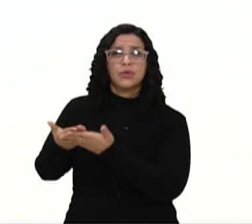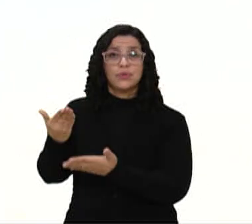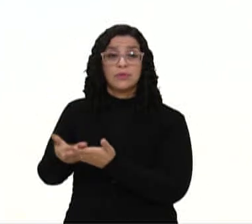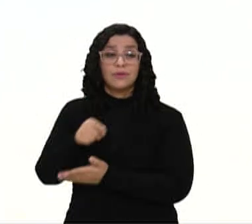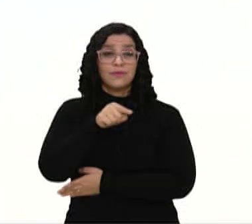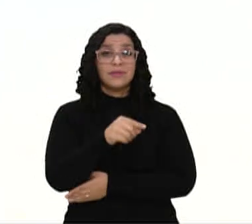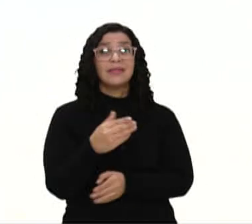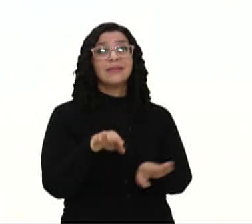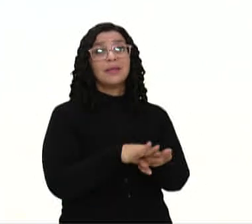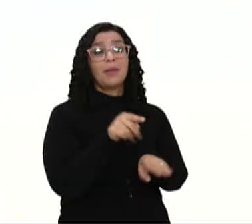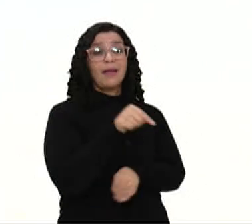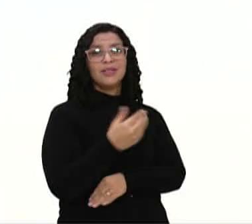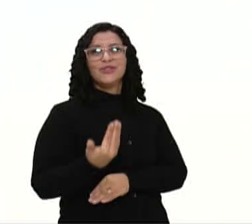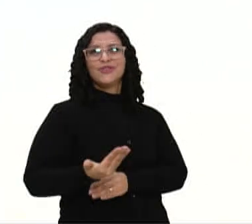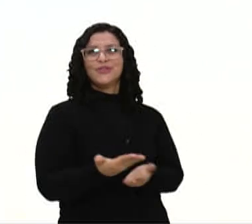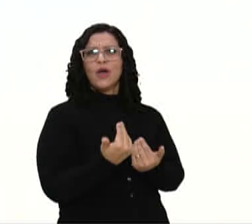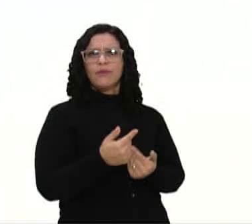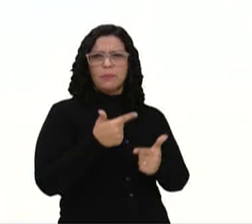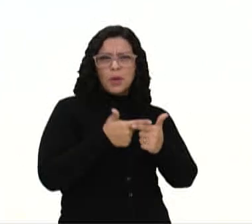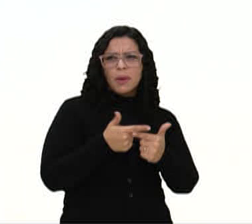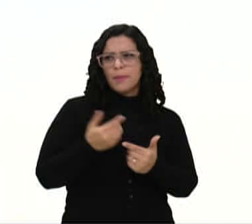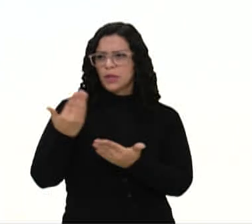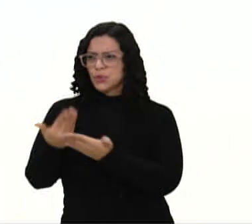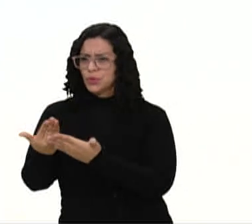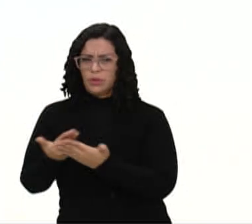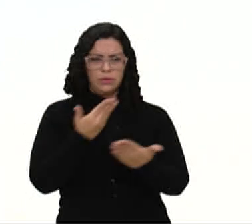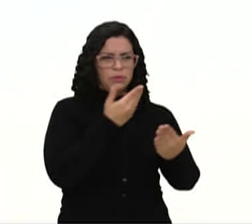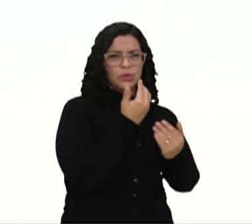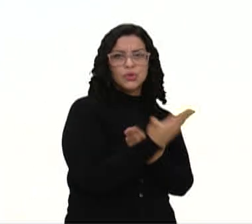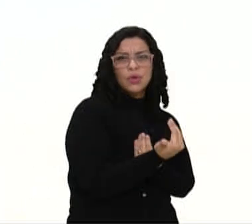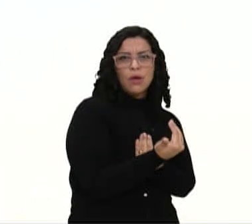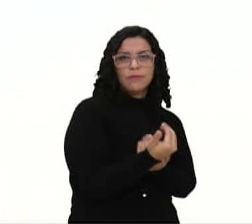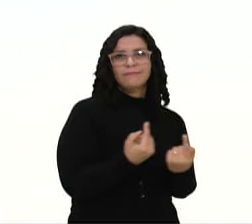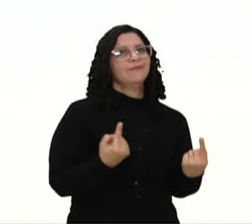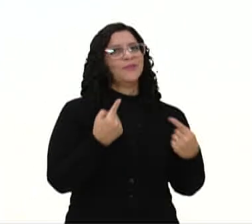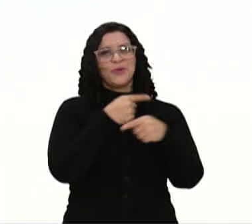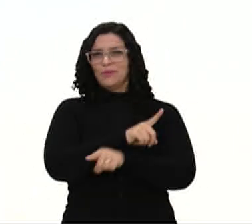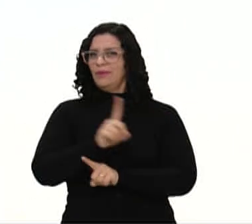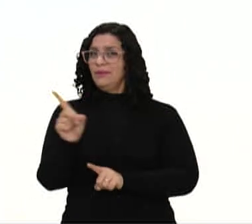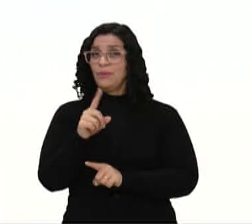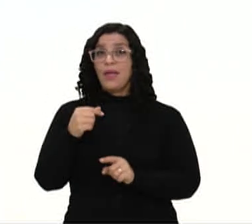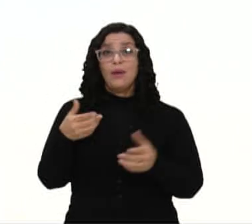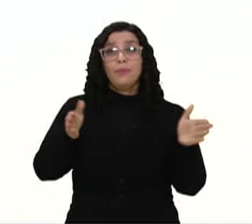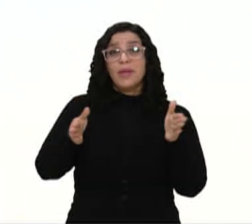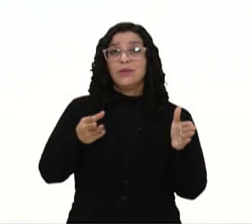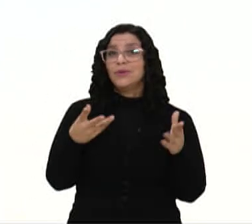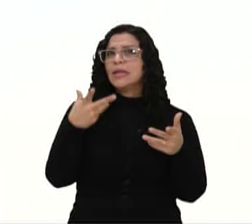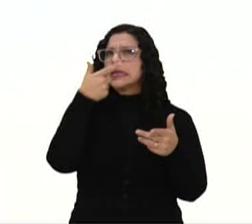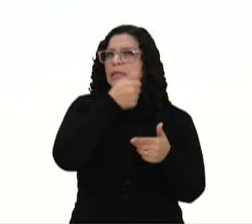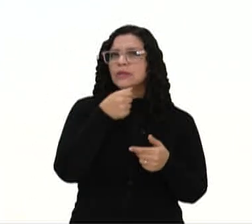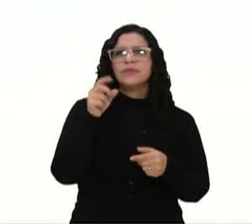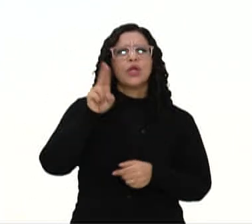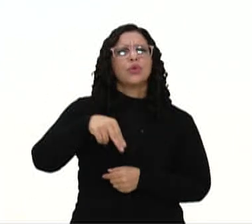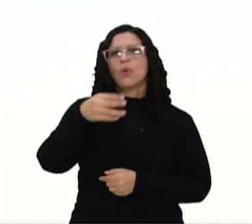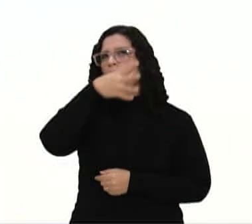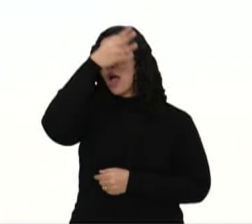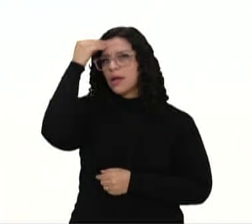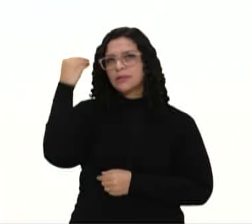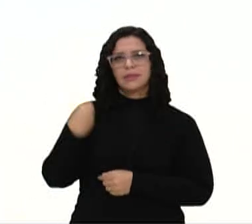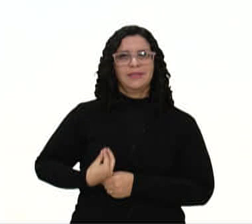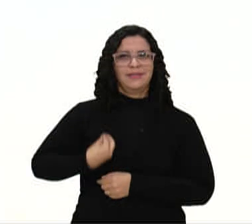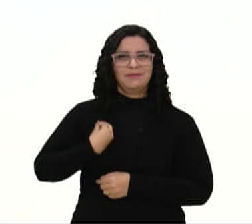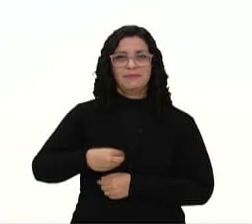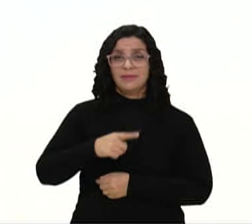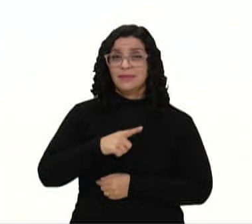um jovem. Isto é um problema? Não. Pelo contrário, é uma fase lindíssima e inesquecível da tua